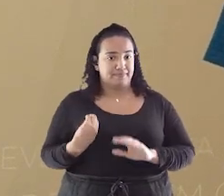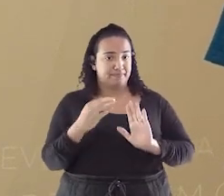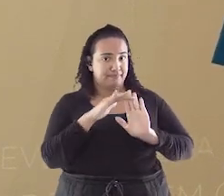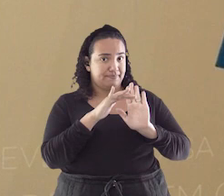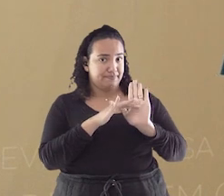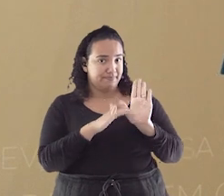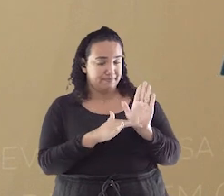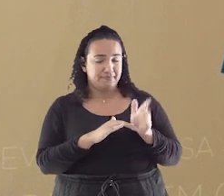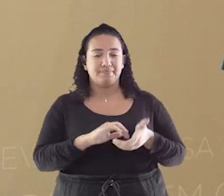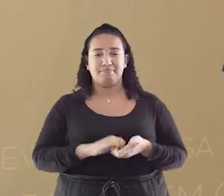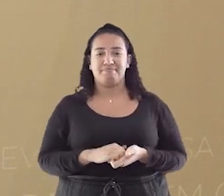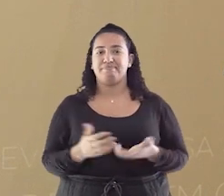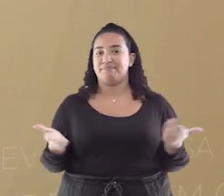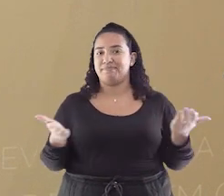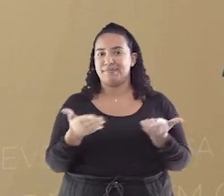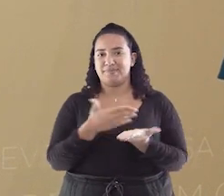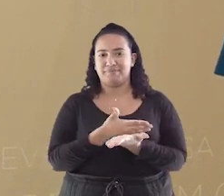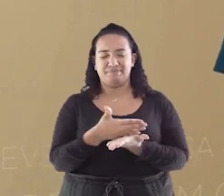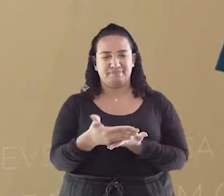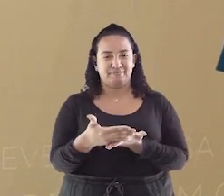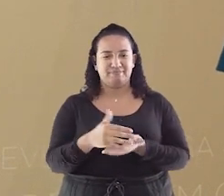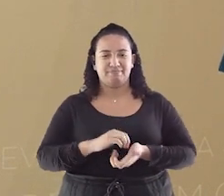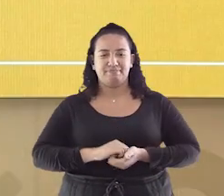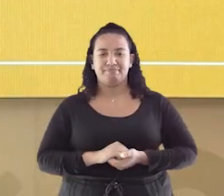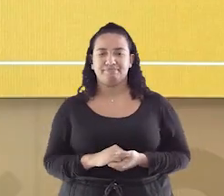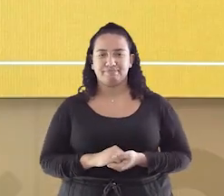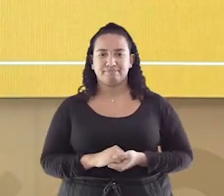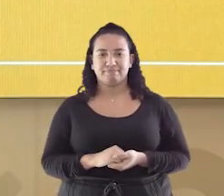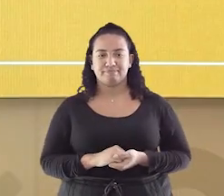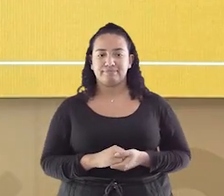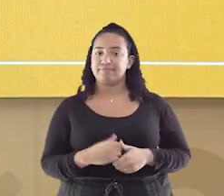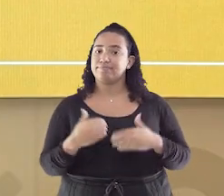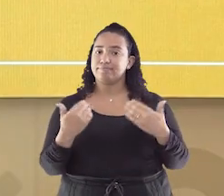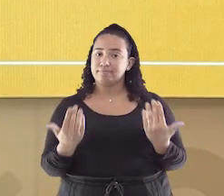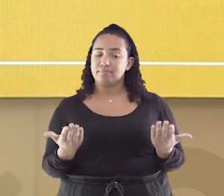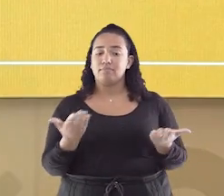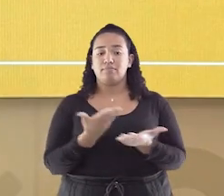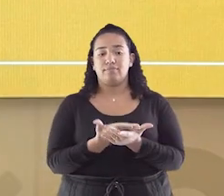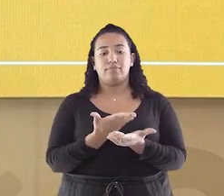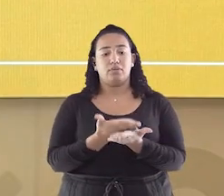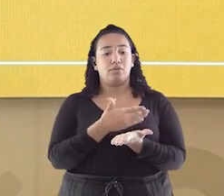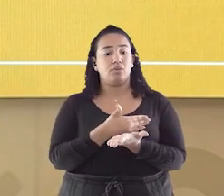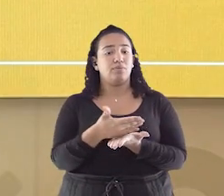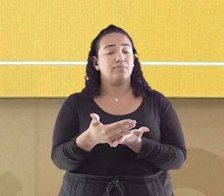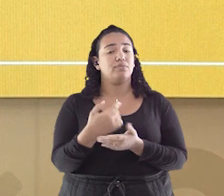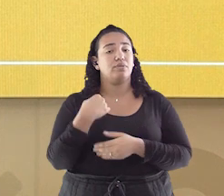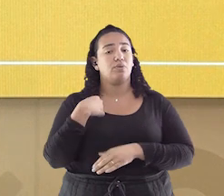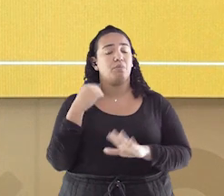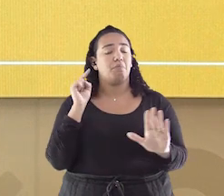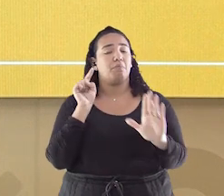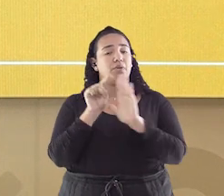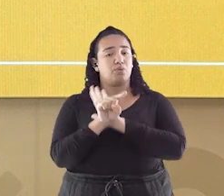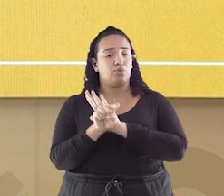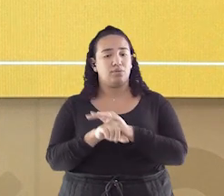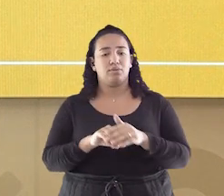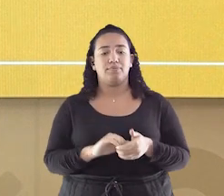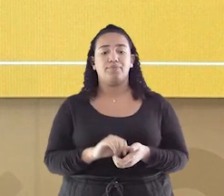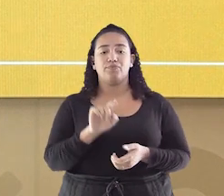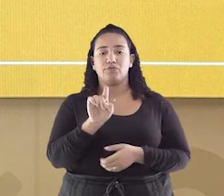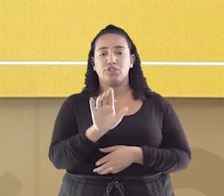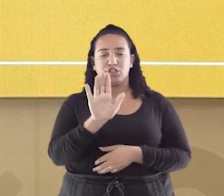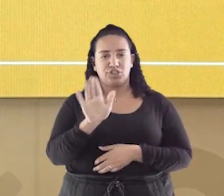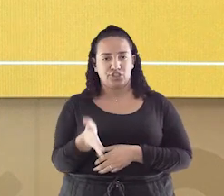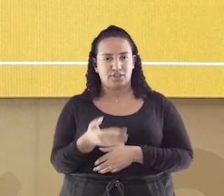formulário. Agora sim, vamos começar a nossa aula? Para começarmos nossa aula, deixa eu perguntar uma coisa para vocês. Vocês